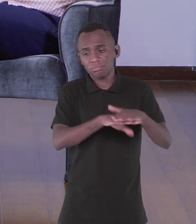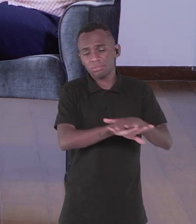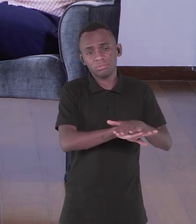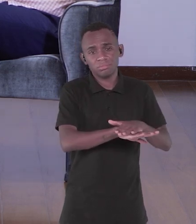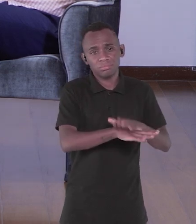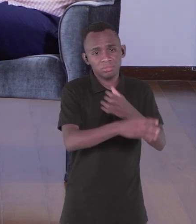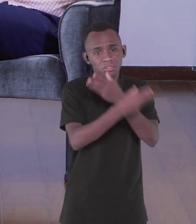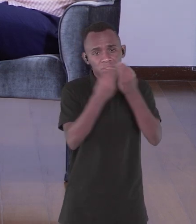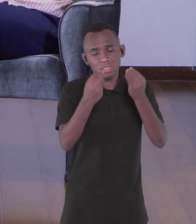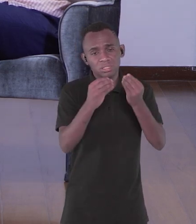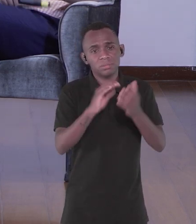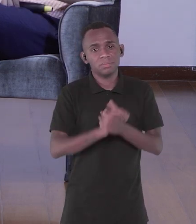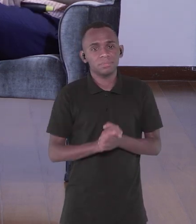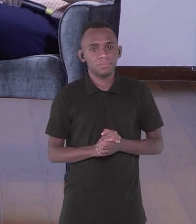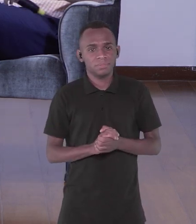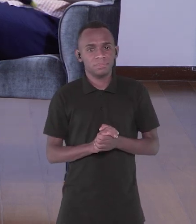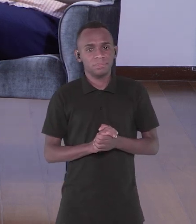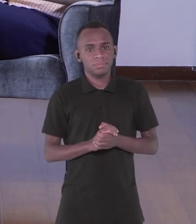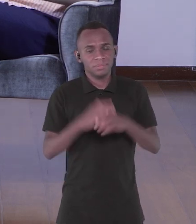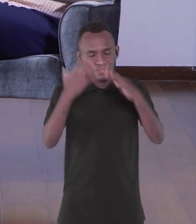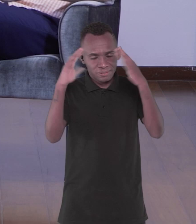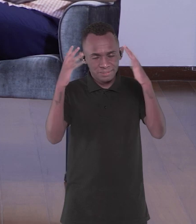Bem, obrigado.